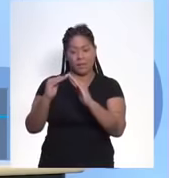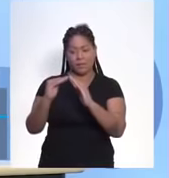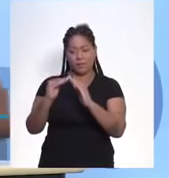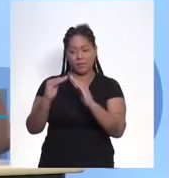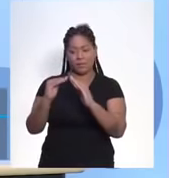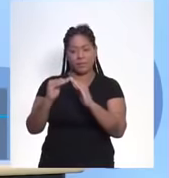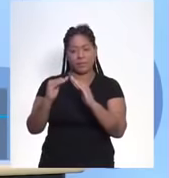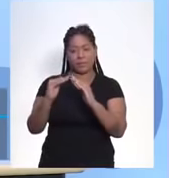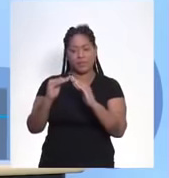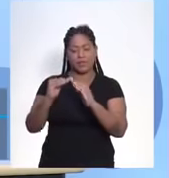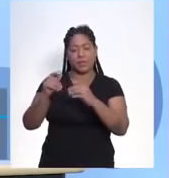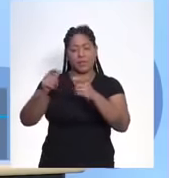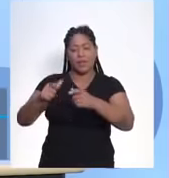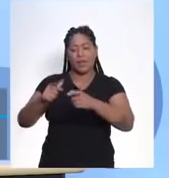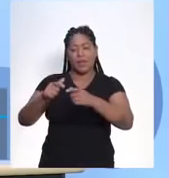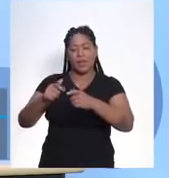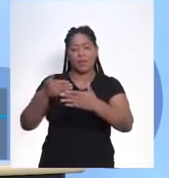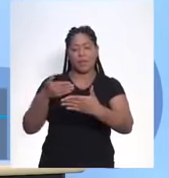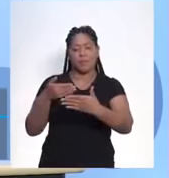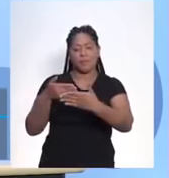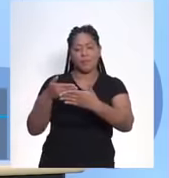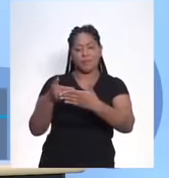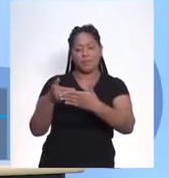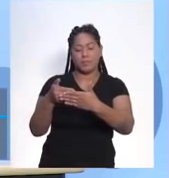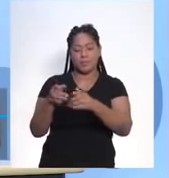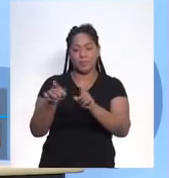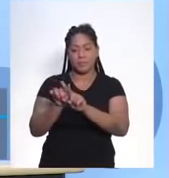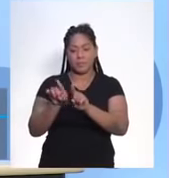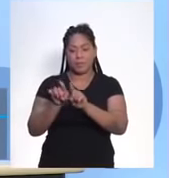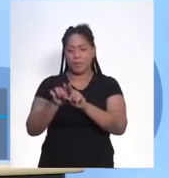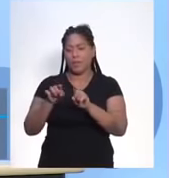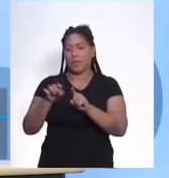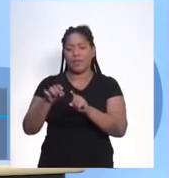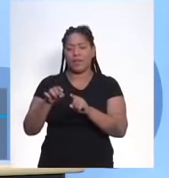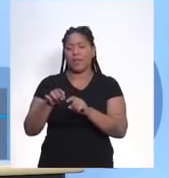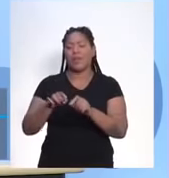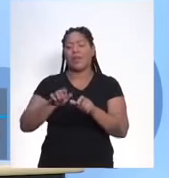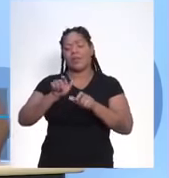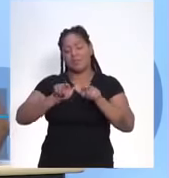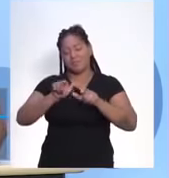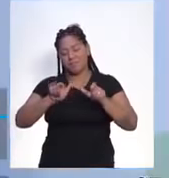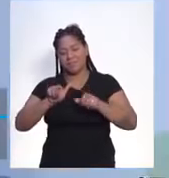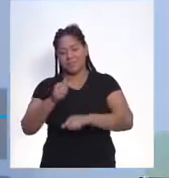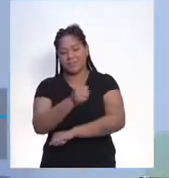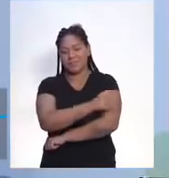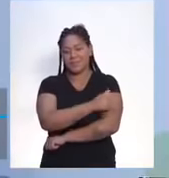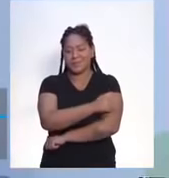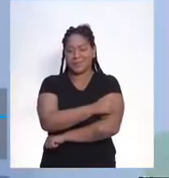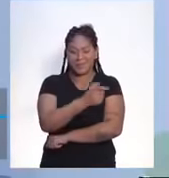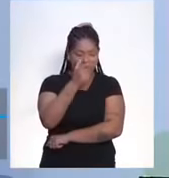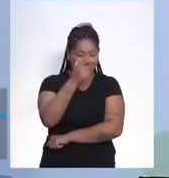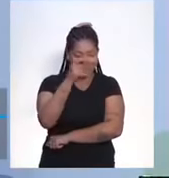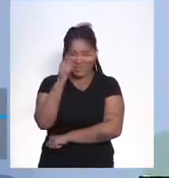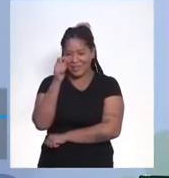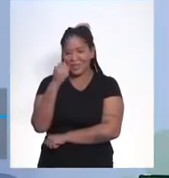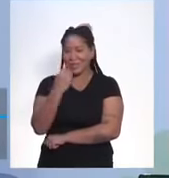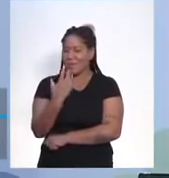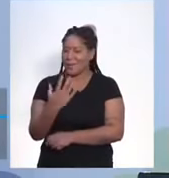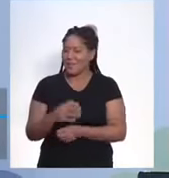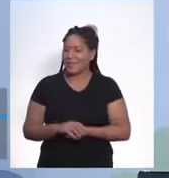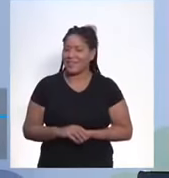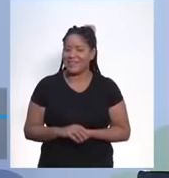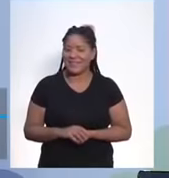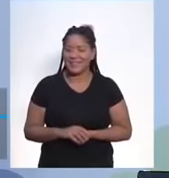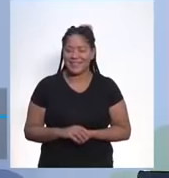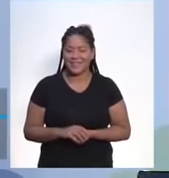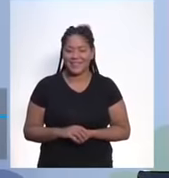Preto um abraço aí para Ribeirão Preto que está nos acompanhando entre outros e outros muitos aí Jonas boa É isso aí para